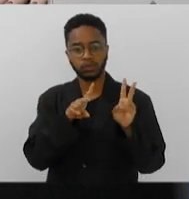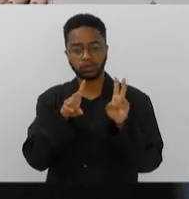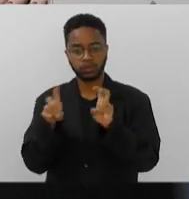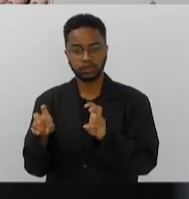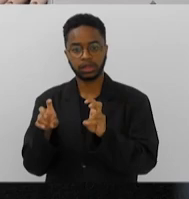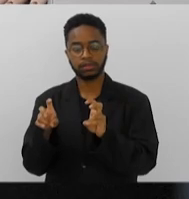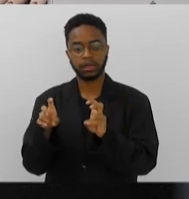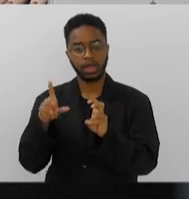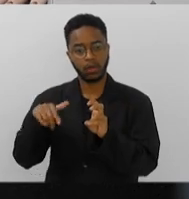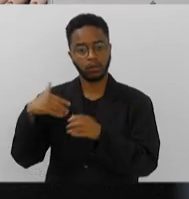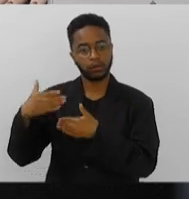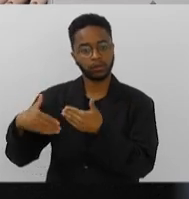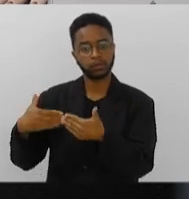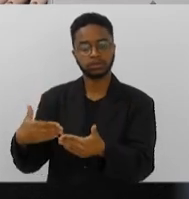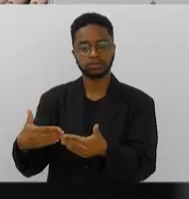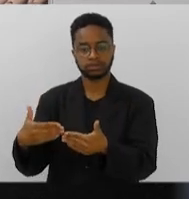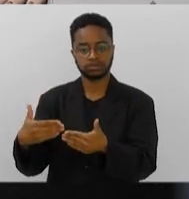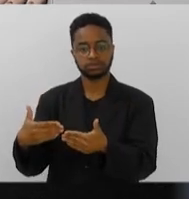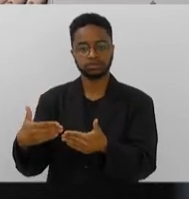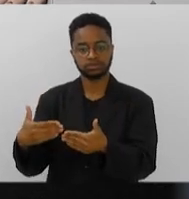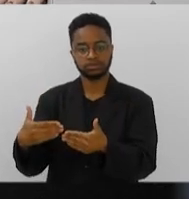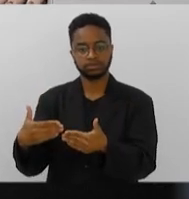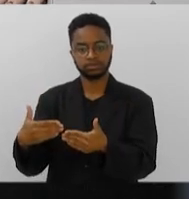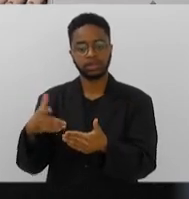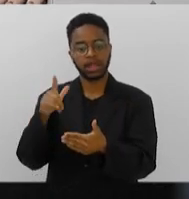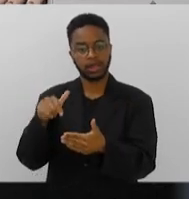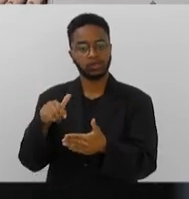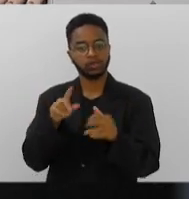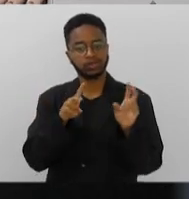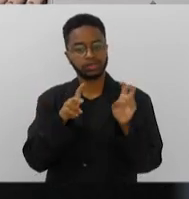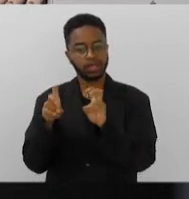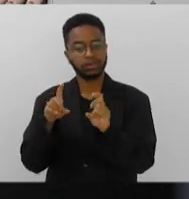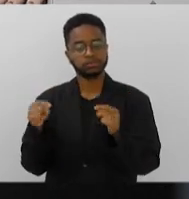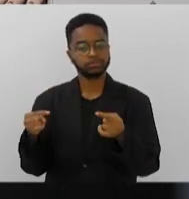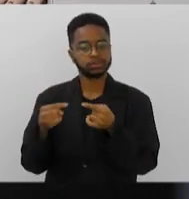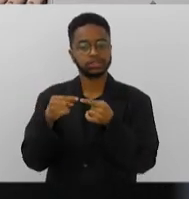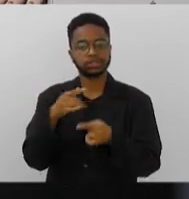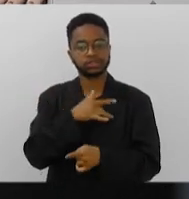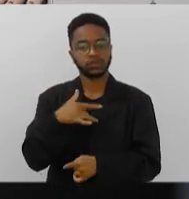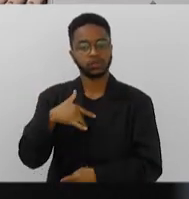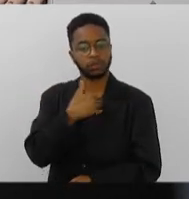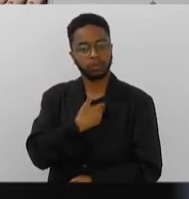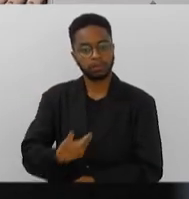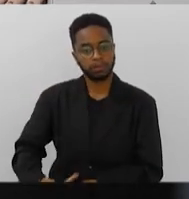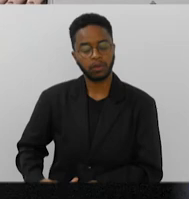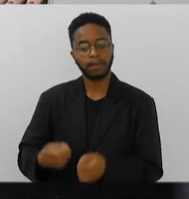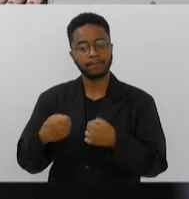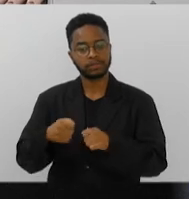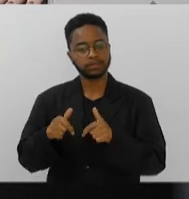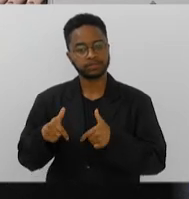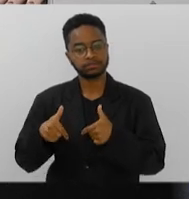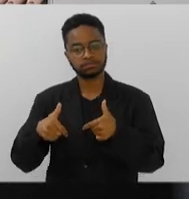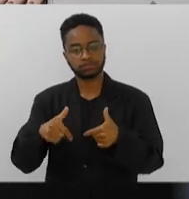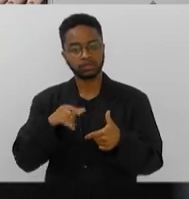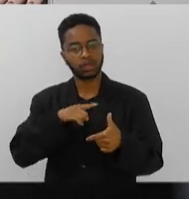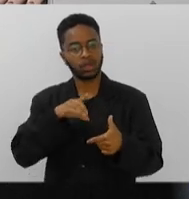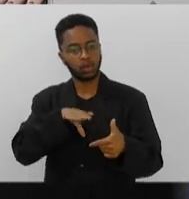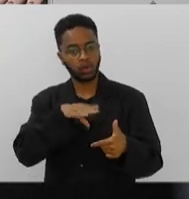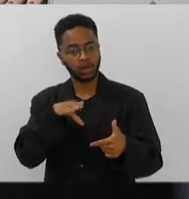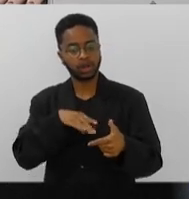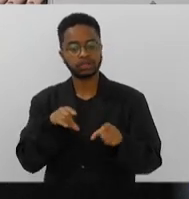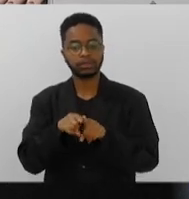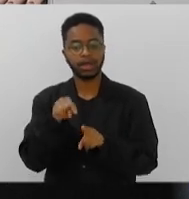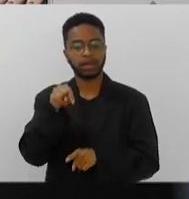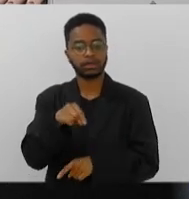isto é um processo, uma situação de saúde pública que precisa ser enfrentada com coragem, e o Rio de